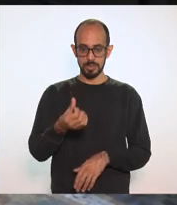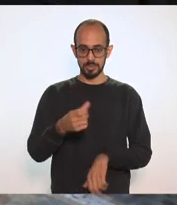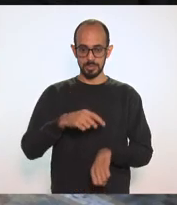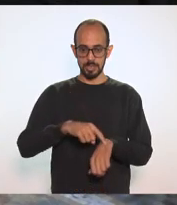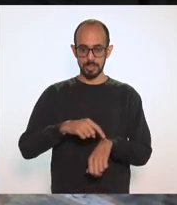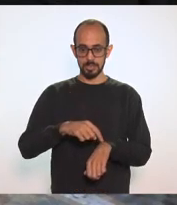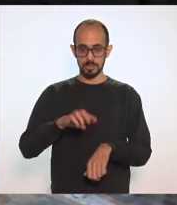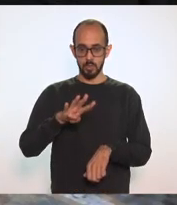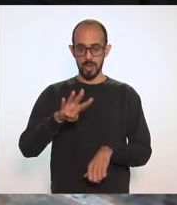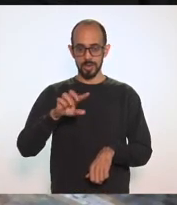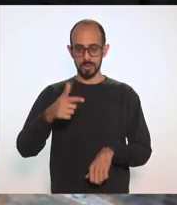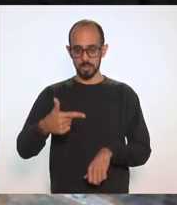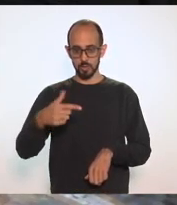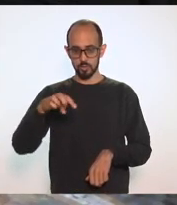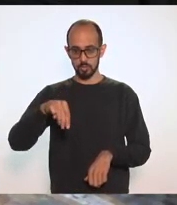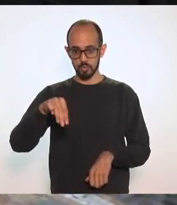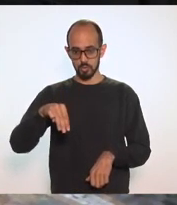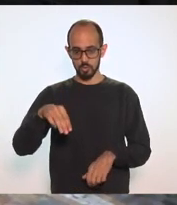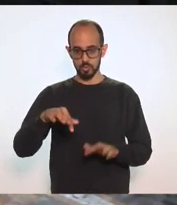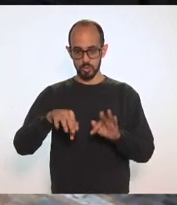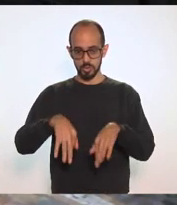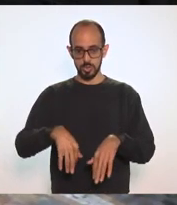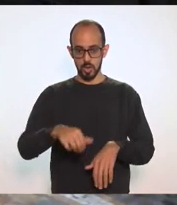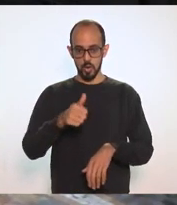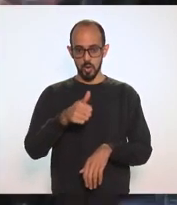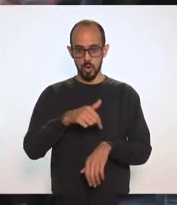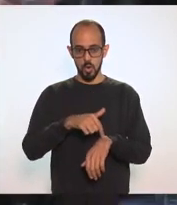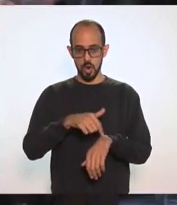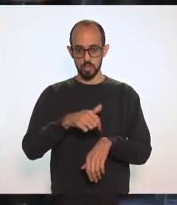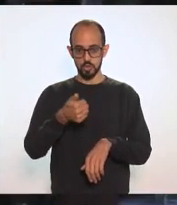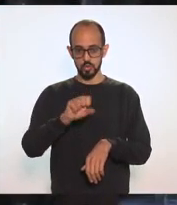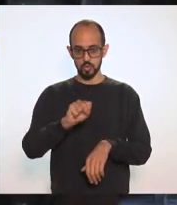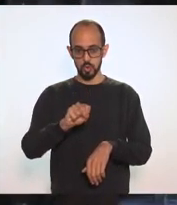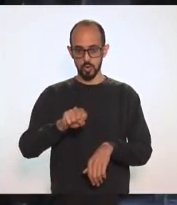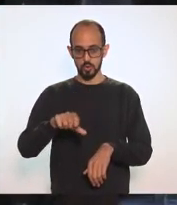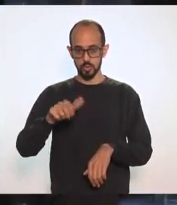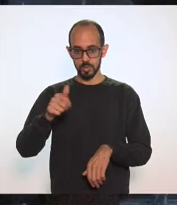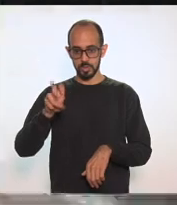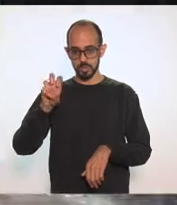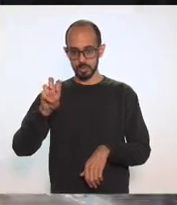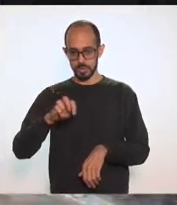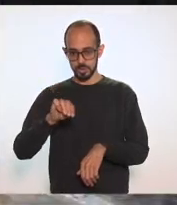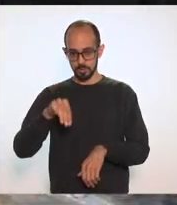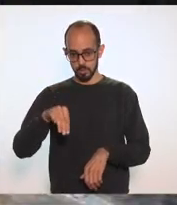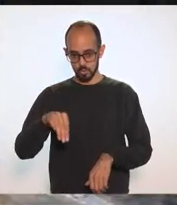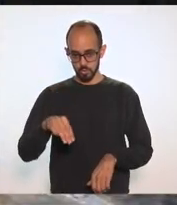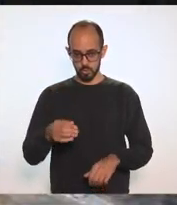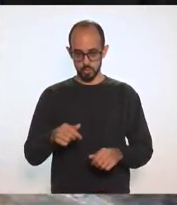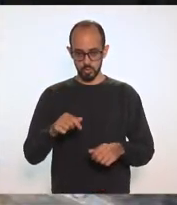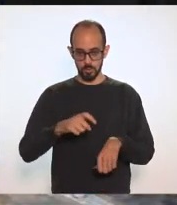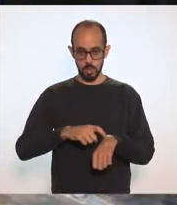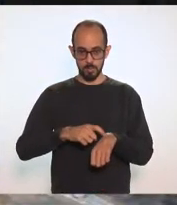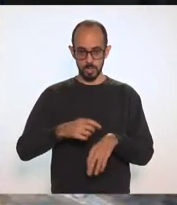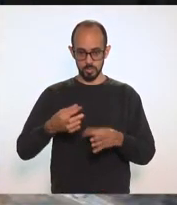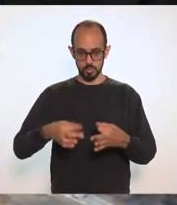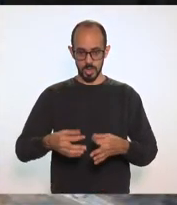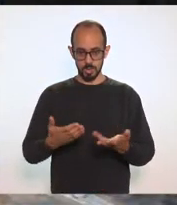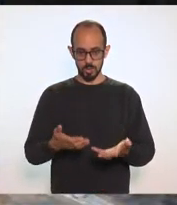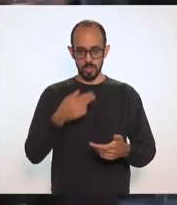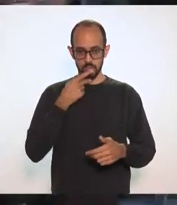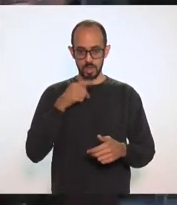minutos, encerrou-se às 18 horas e 15 minutos. No momento oportuno, presidente, eu gostaria de falar sobre 24 de